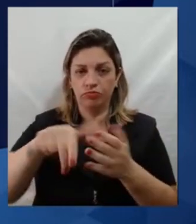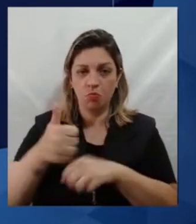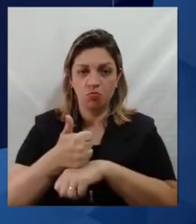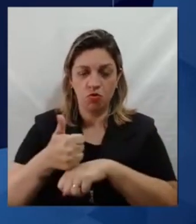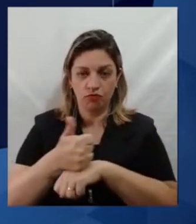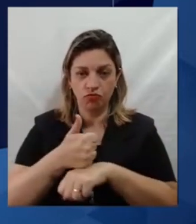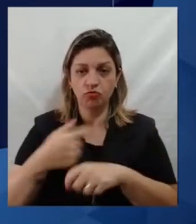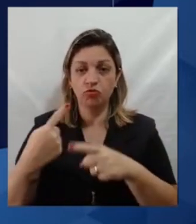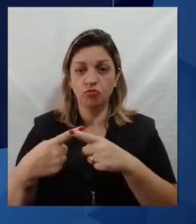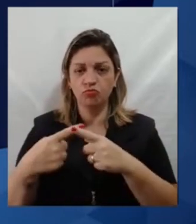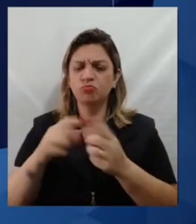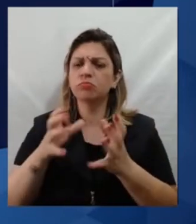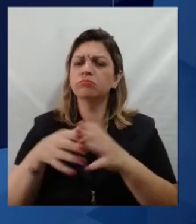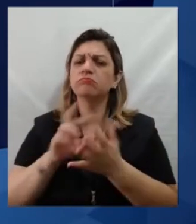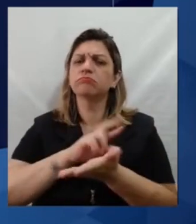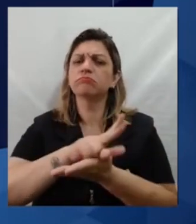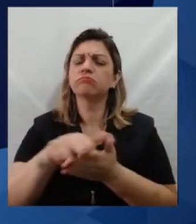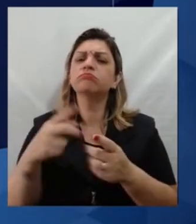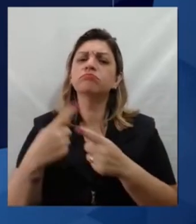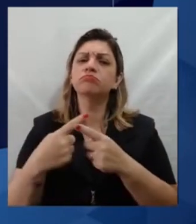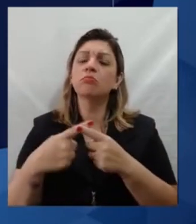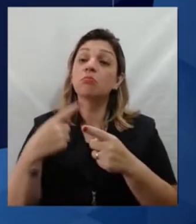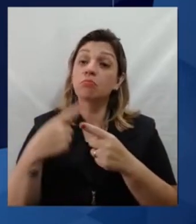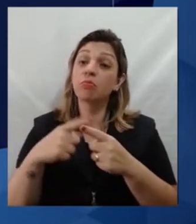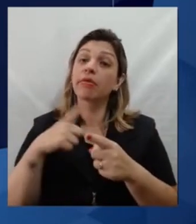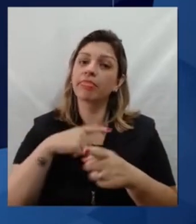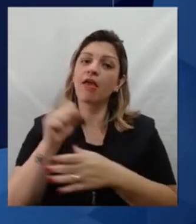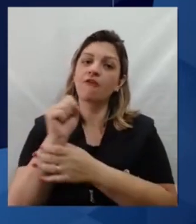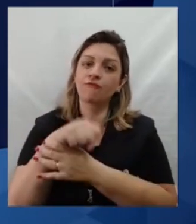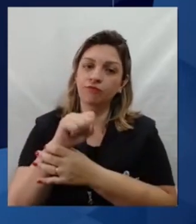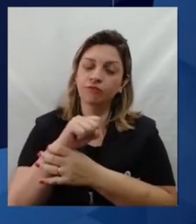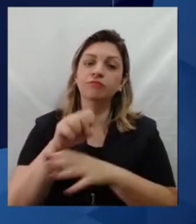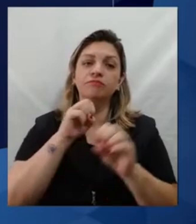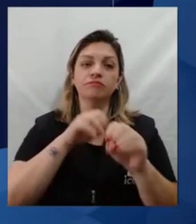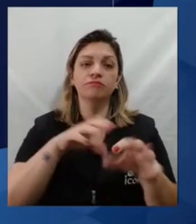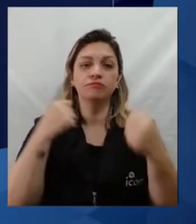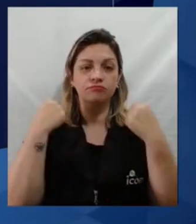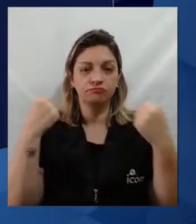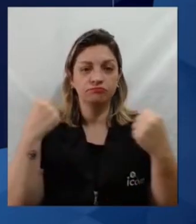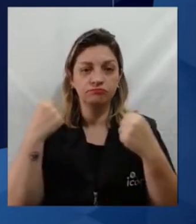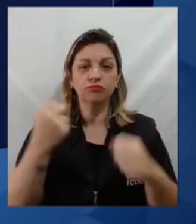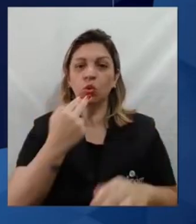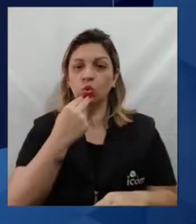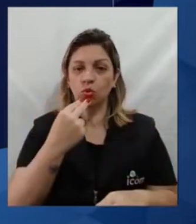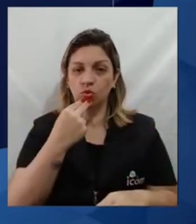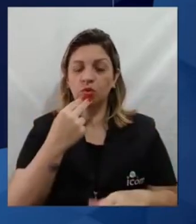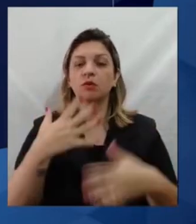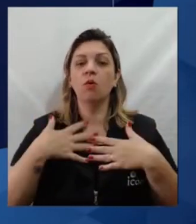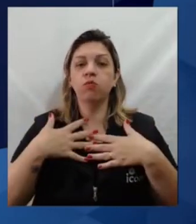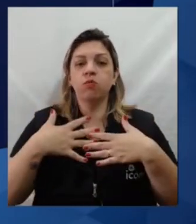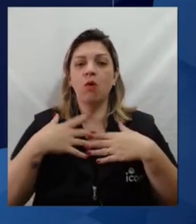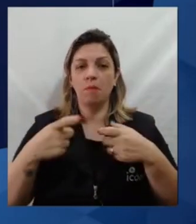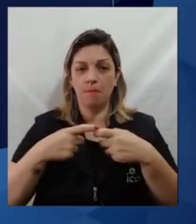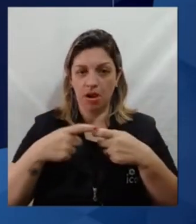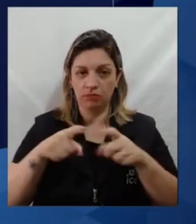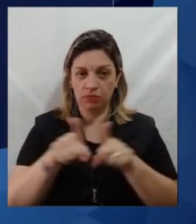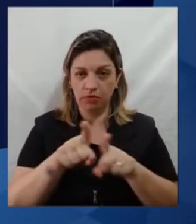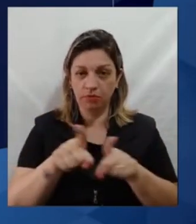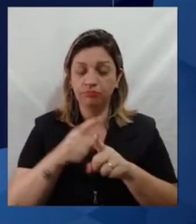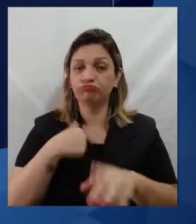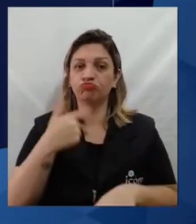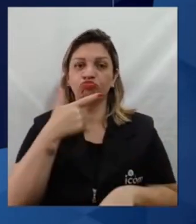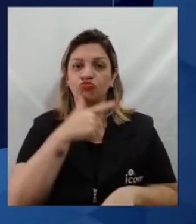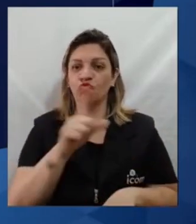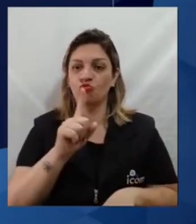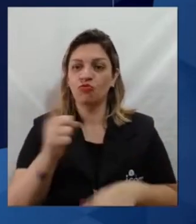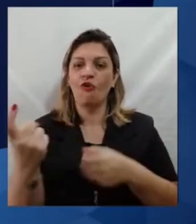multidisciplinar? Todos os estudos incluíram fisioterapeutas, educadores físicos, nutricionistas e pneumologistas. A gente não consegue reabilitar esse paciente